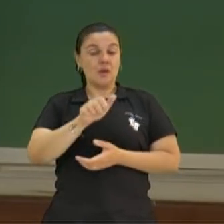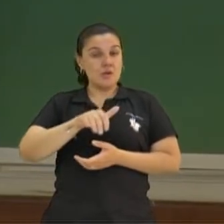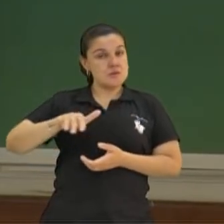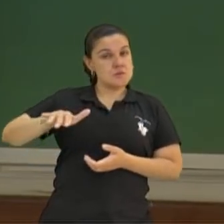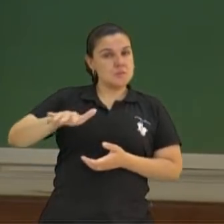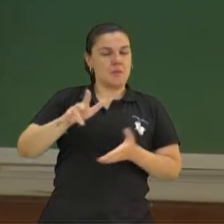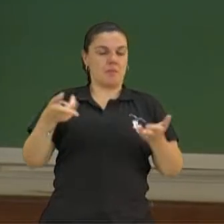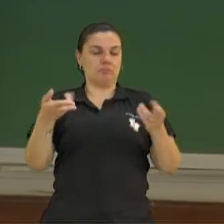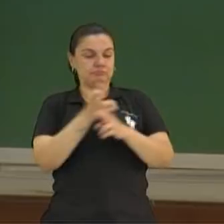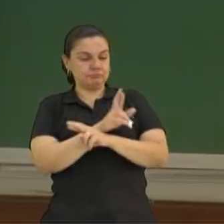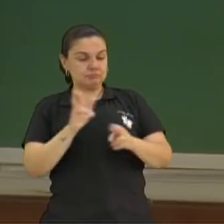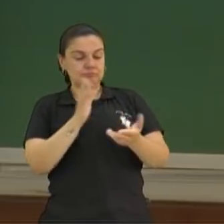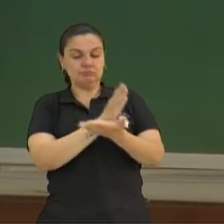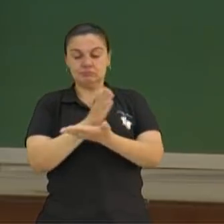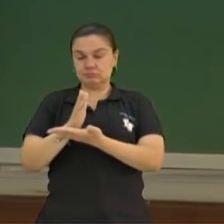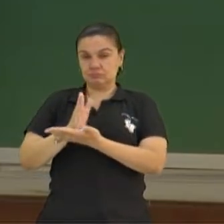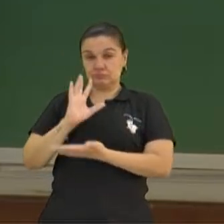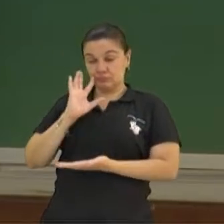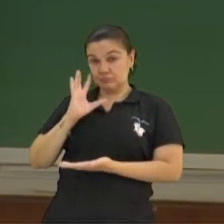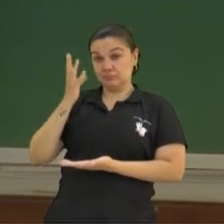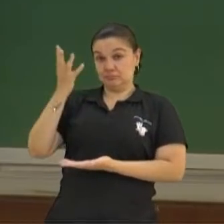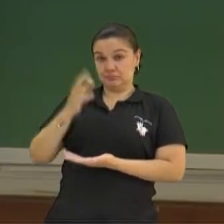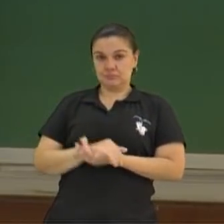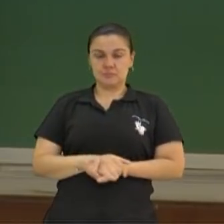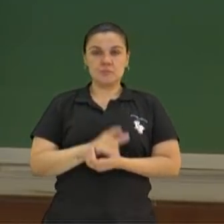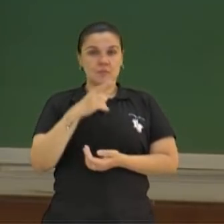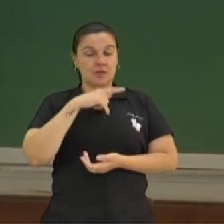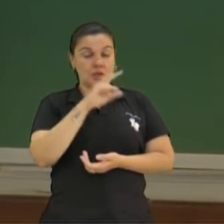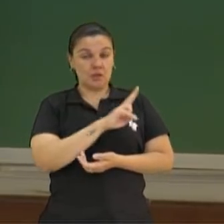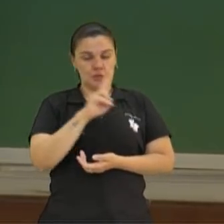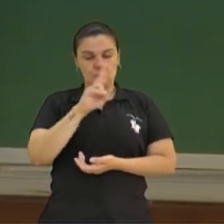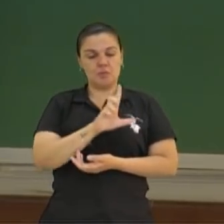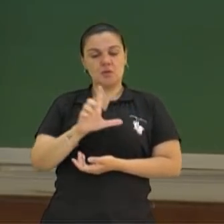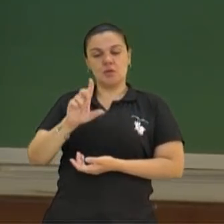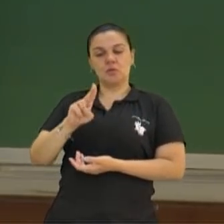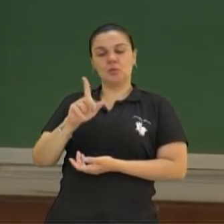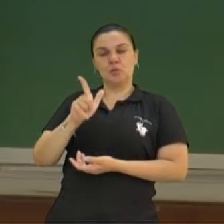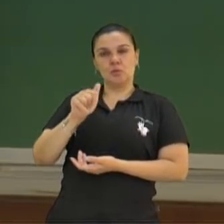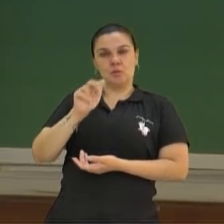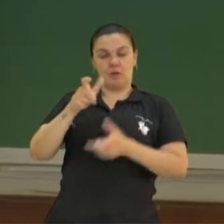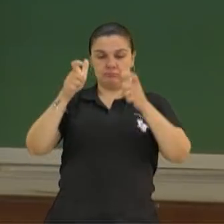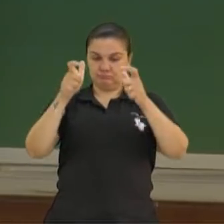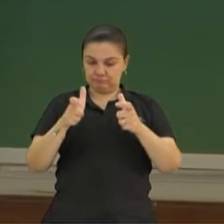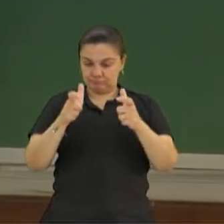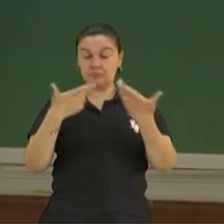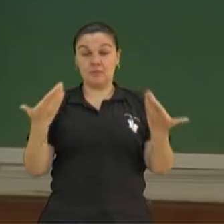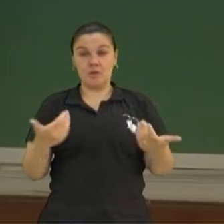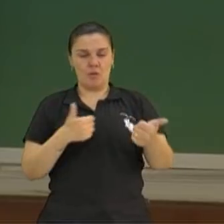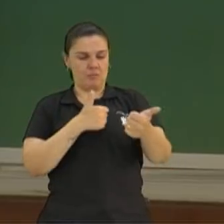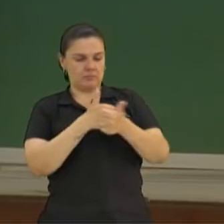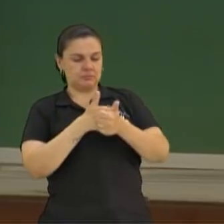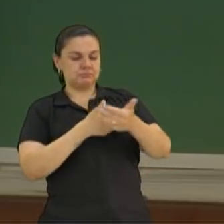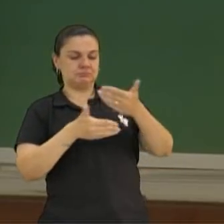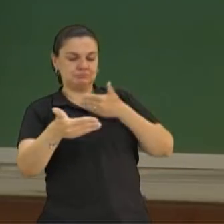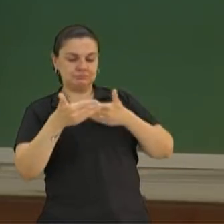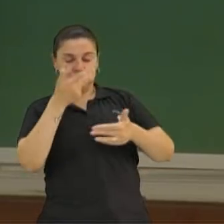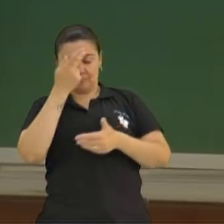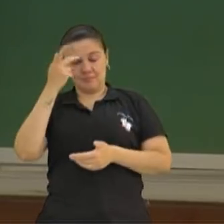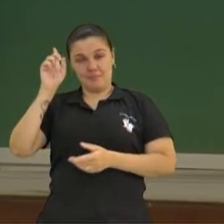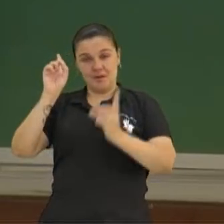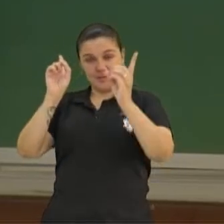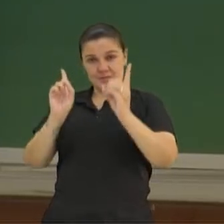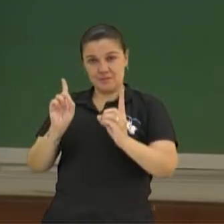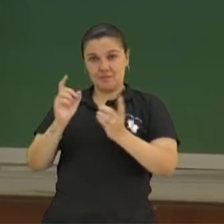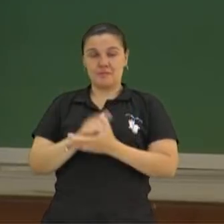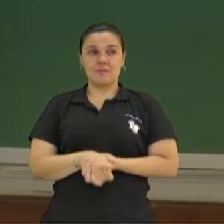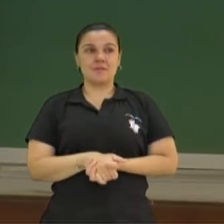as relações cotidianas de fato acontecem denomina-se lugar. É o espaço próximo aos indivíduos, com o qual